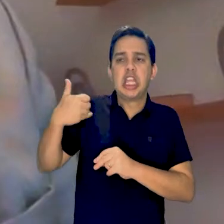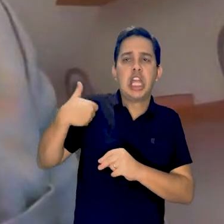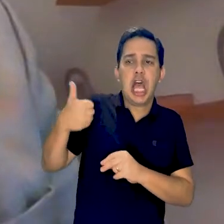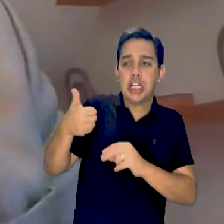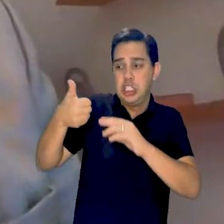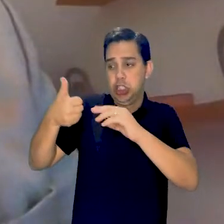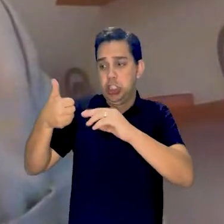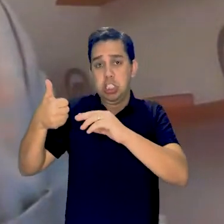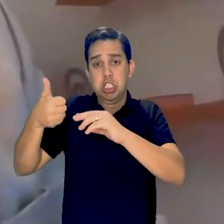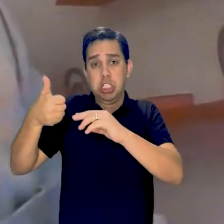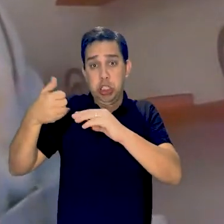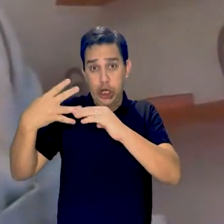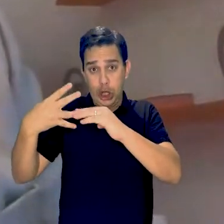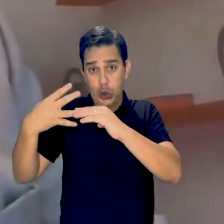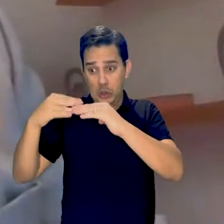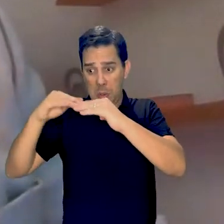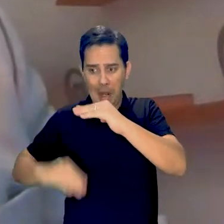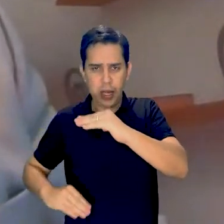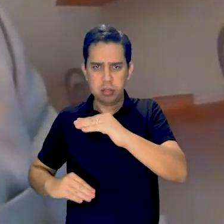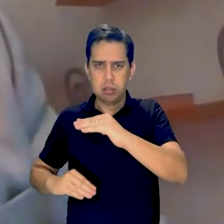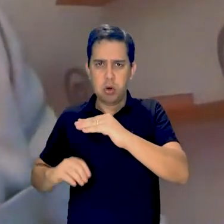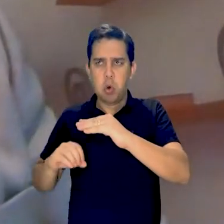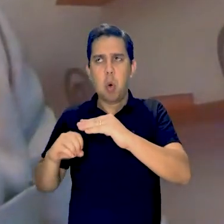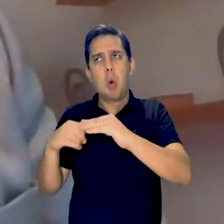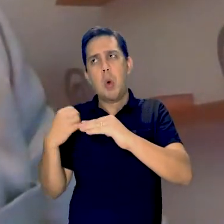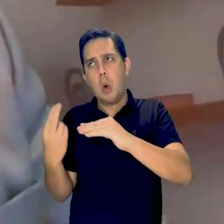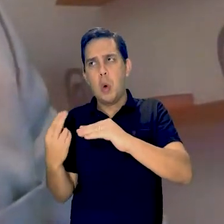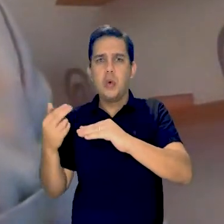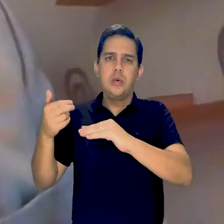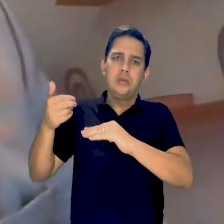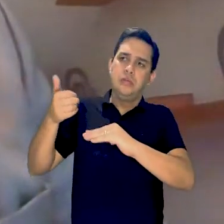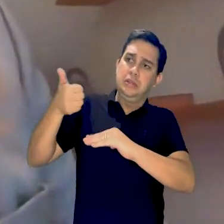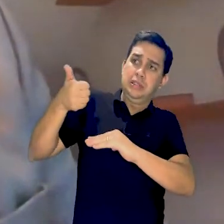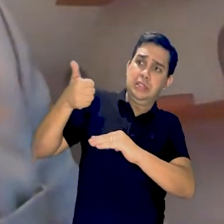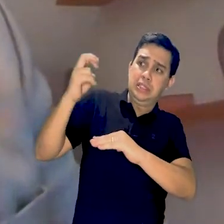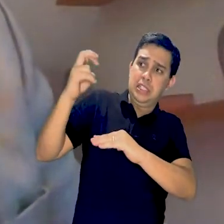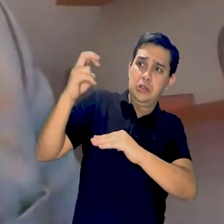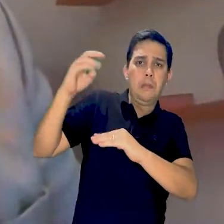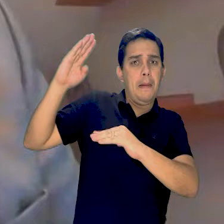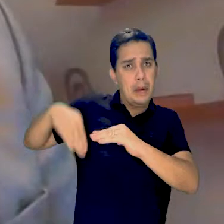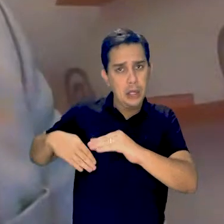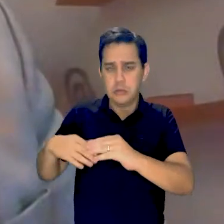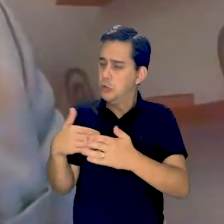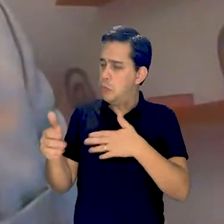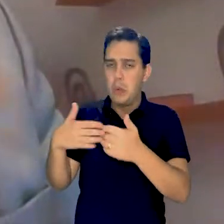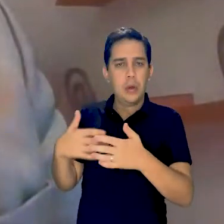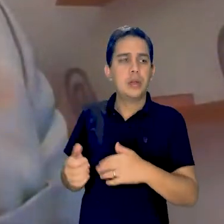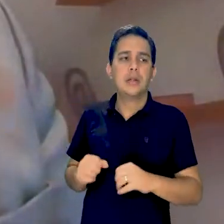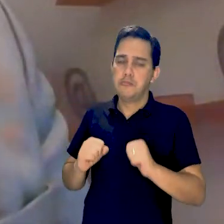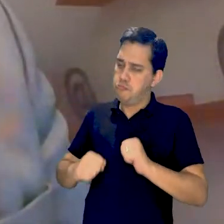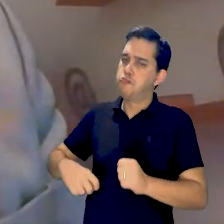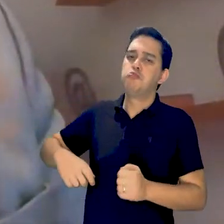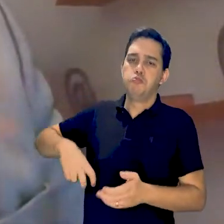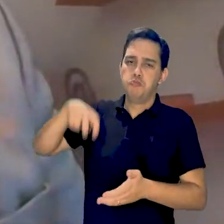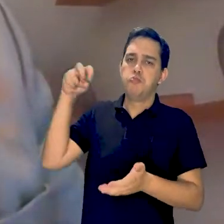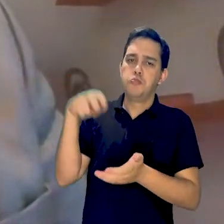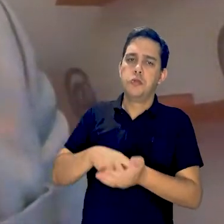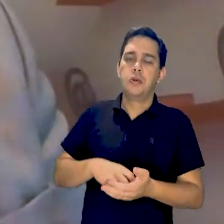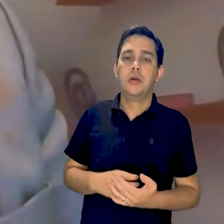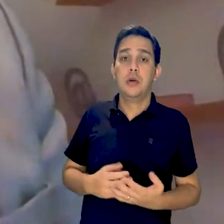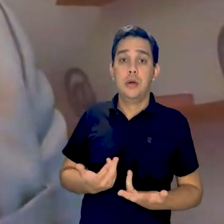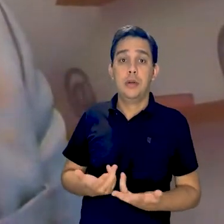menor de 14. E aí, no caso do ECA, o adolescente, tendo sido filmado, aquele